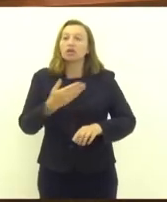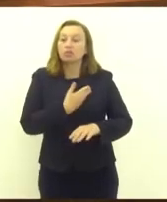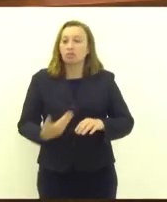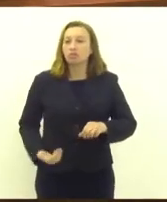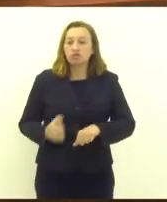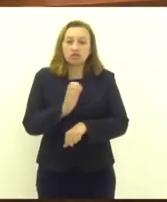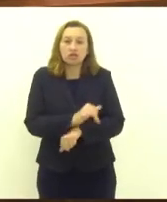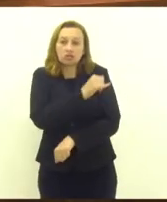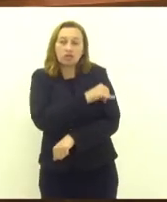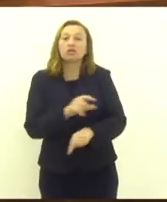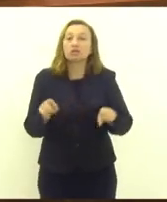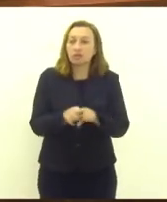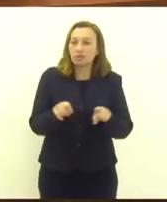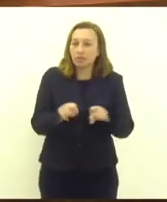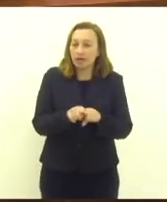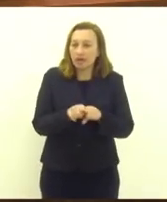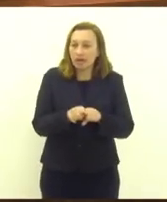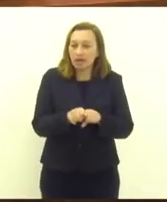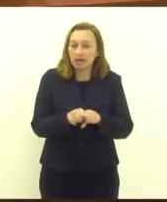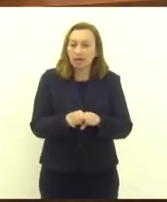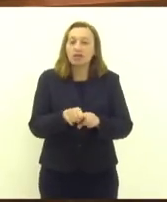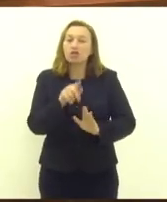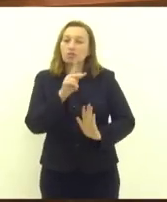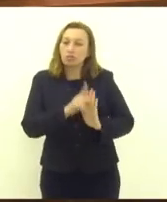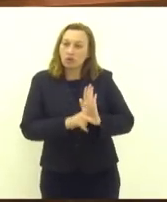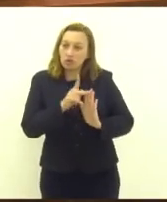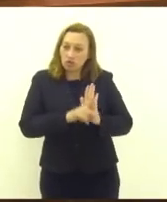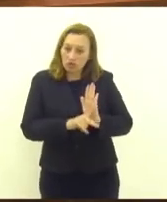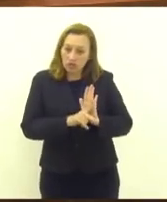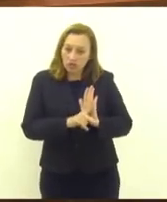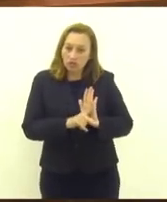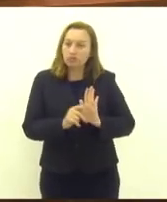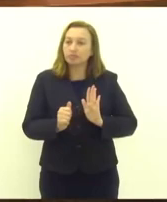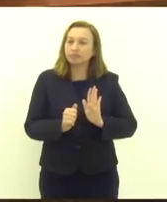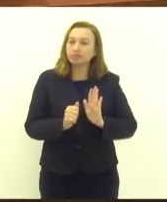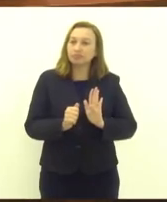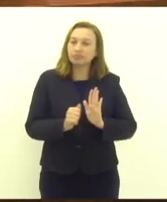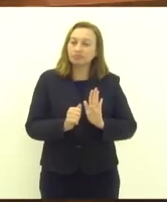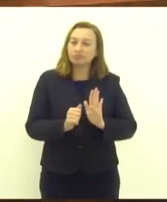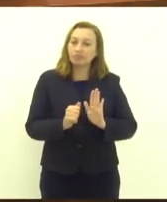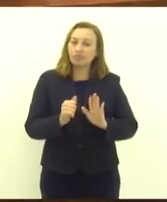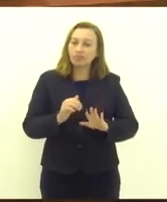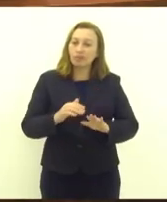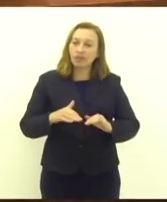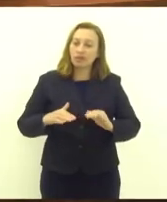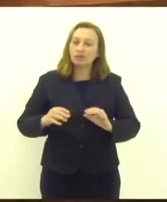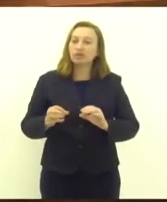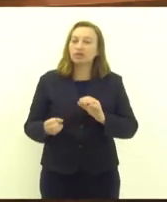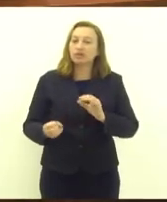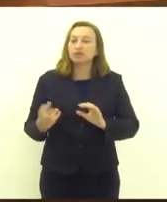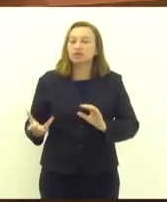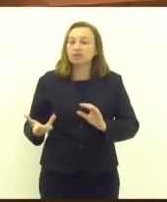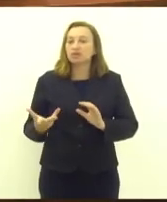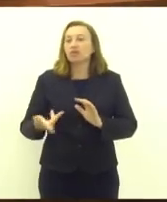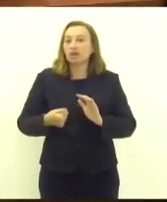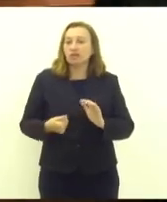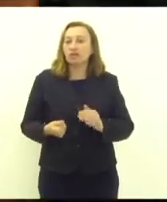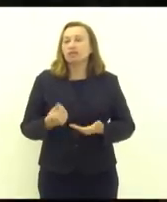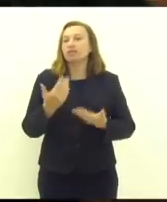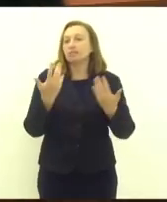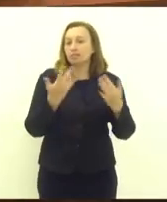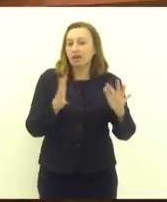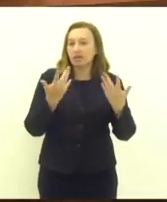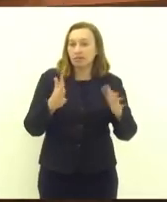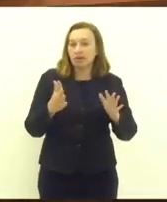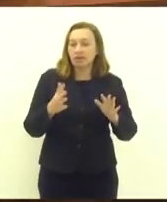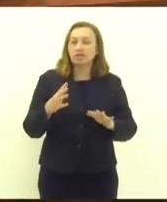segundo ampliando também é esse projeto para fazer porque ele tivesse uma desculpa ainda mais importante então Parabéns deputado Jari é por